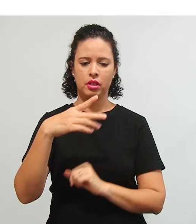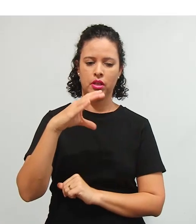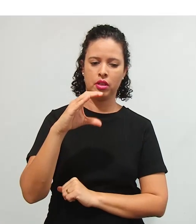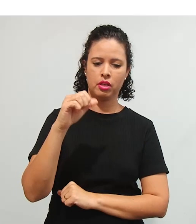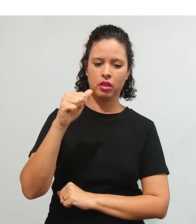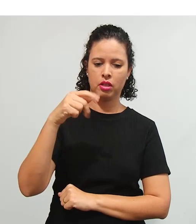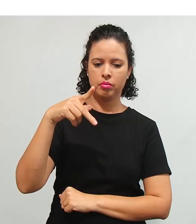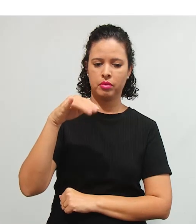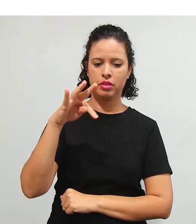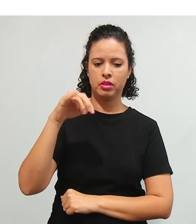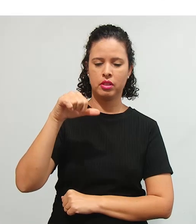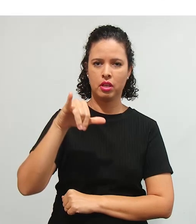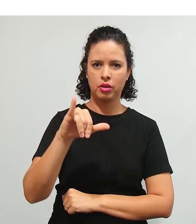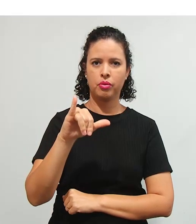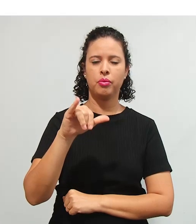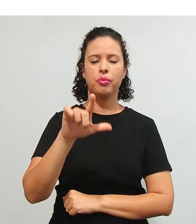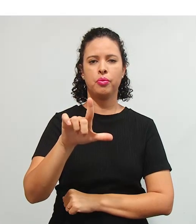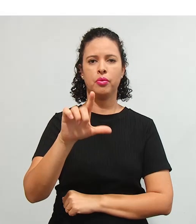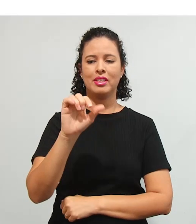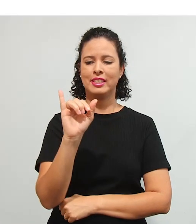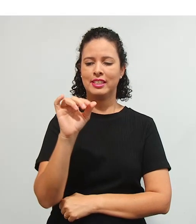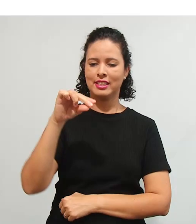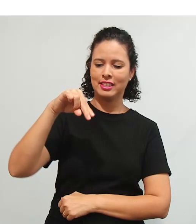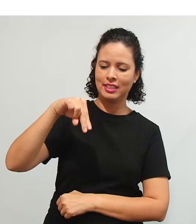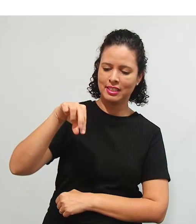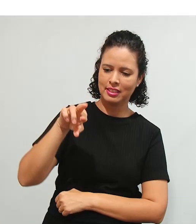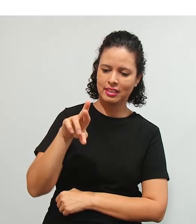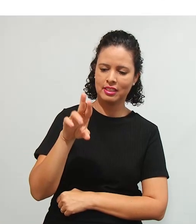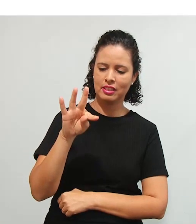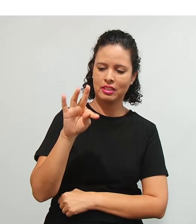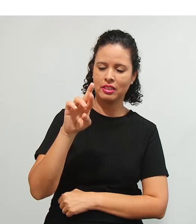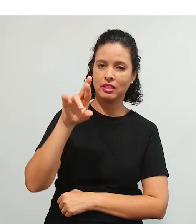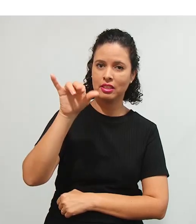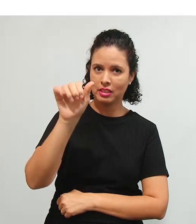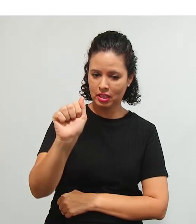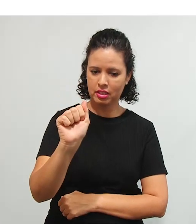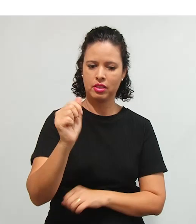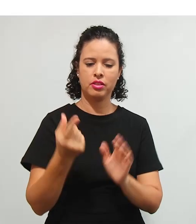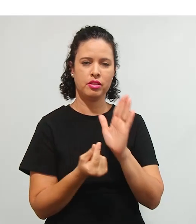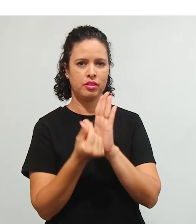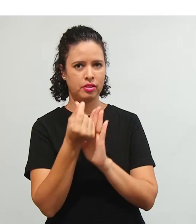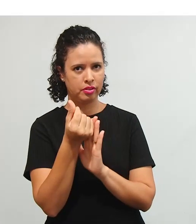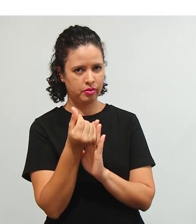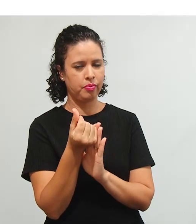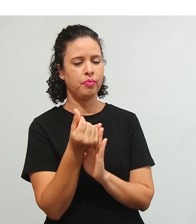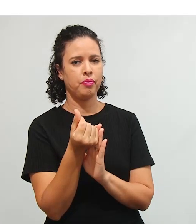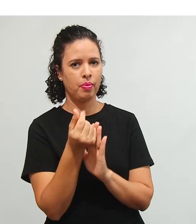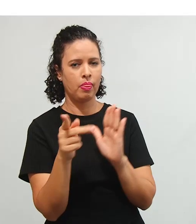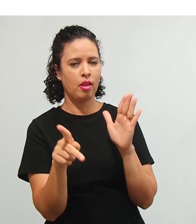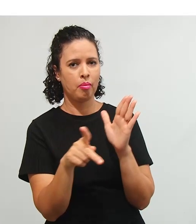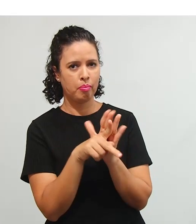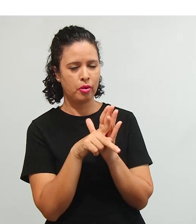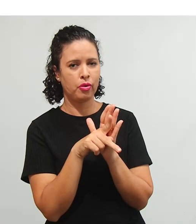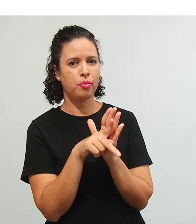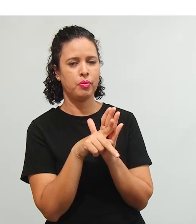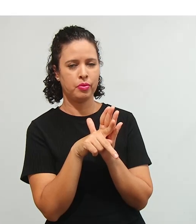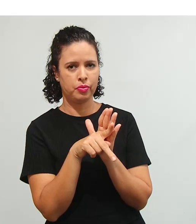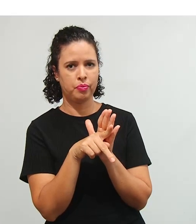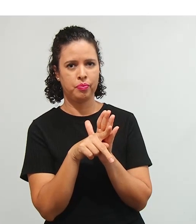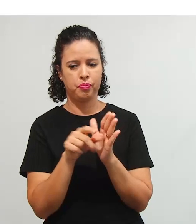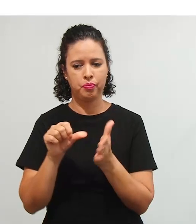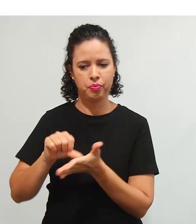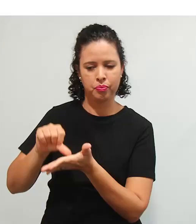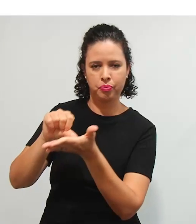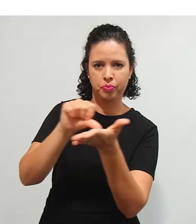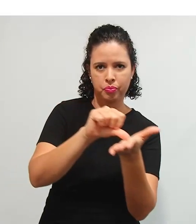intraorçamentária, que são aquelas geradas entre unidades orçamentárias pertencentes ao mesmo